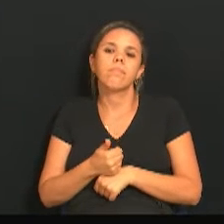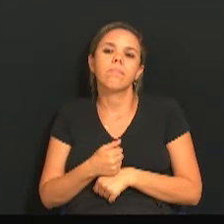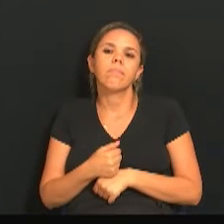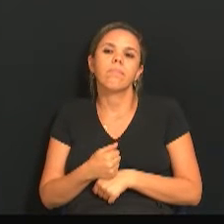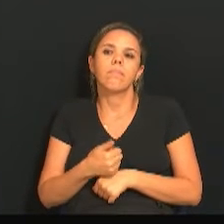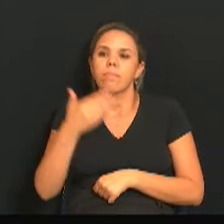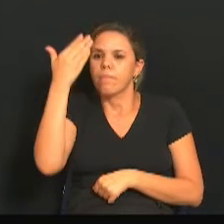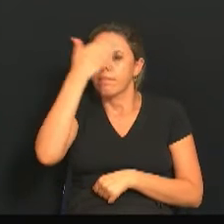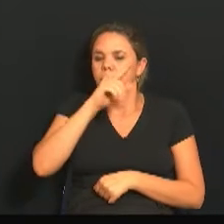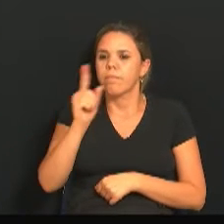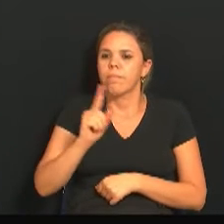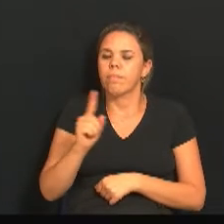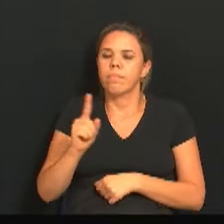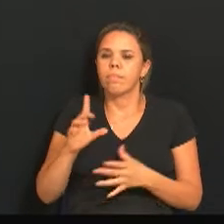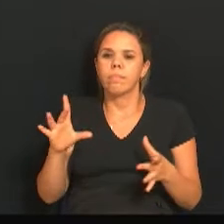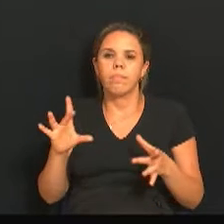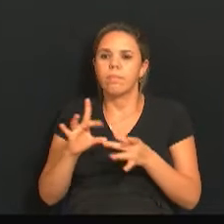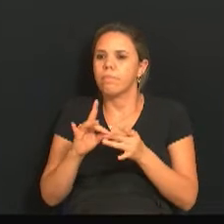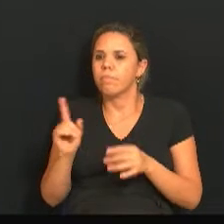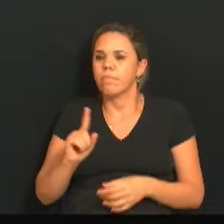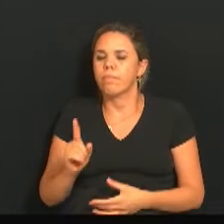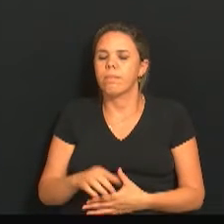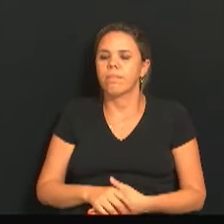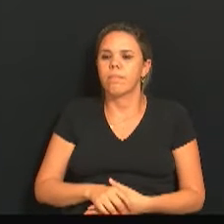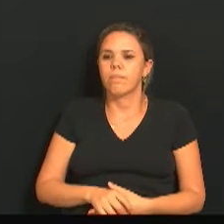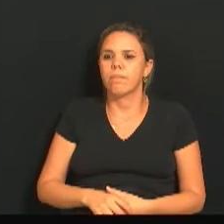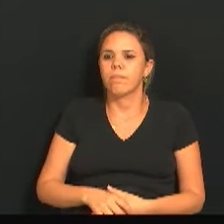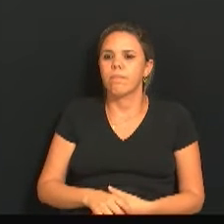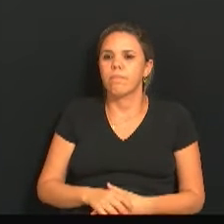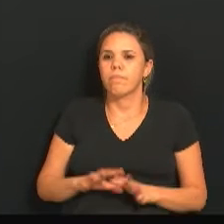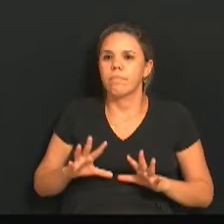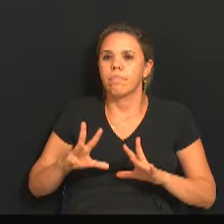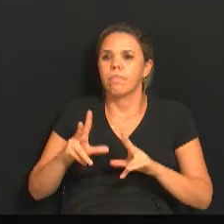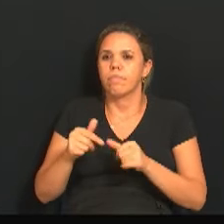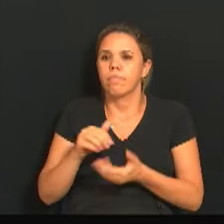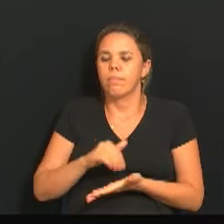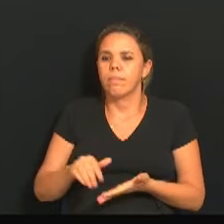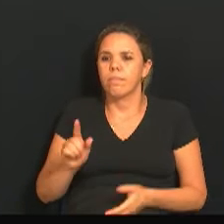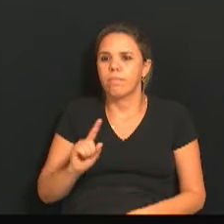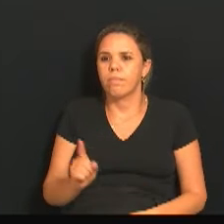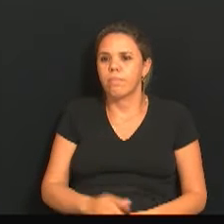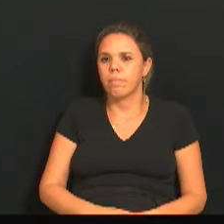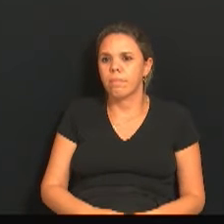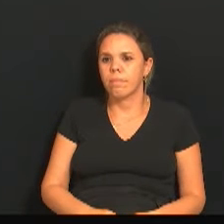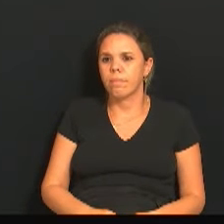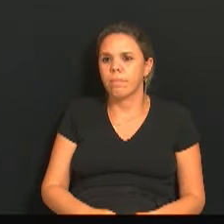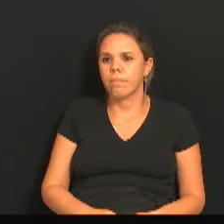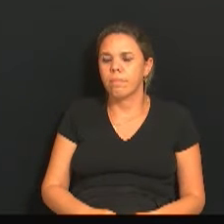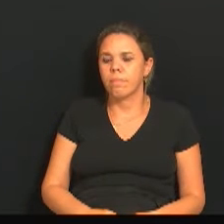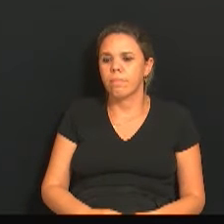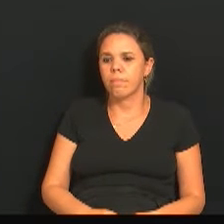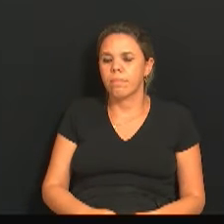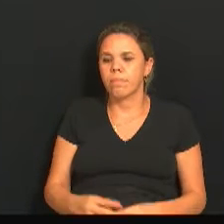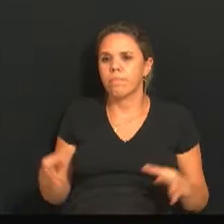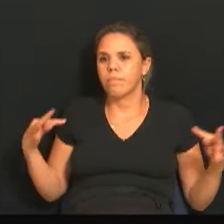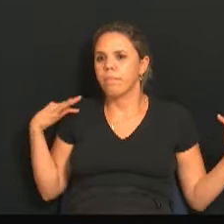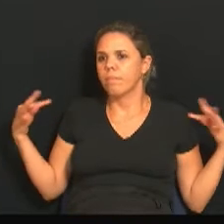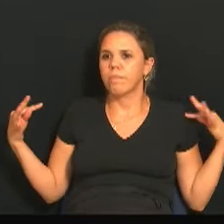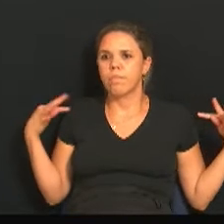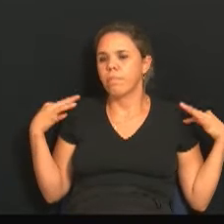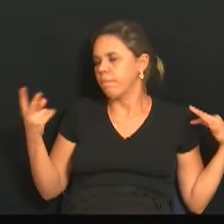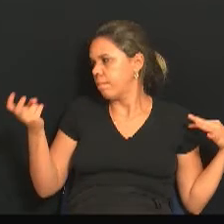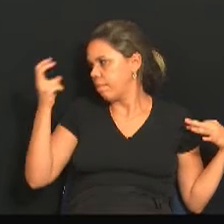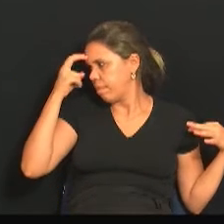vê essa unidade de todas as secretarias, né? Turismo, cultura. Por